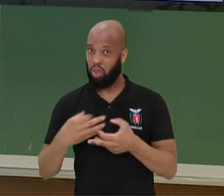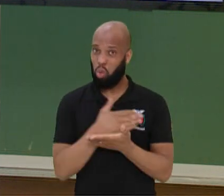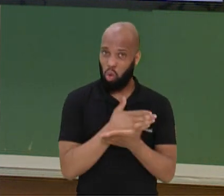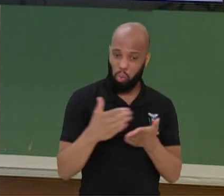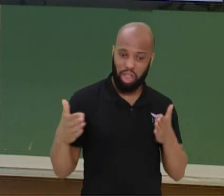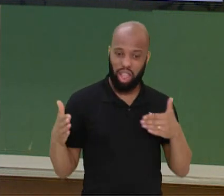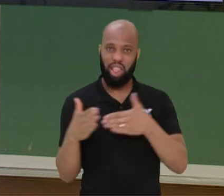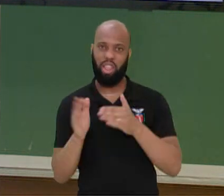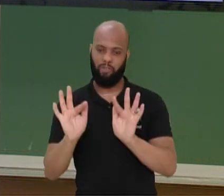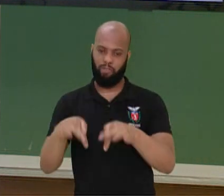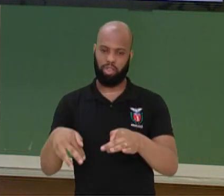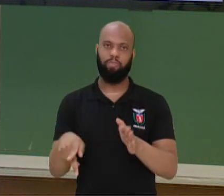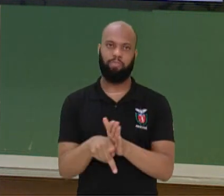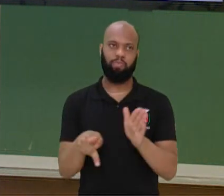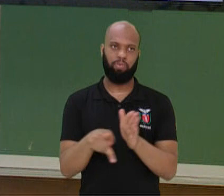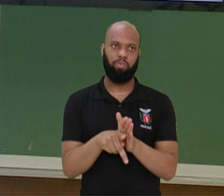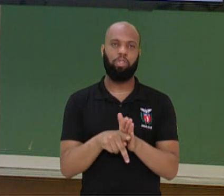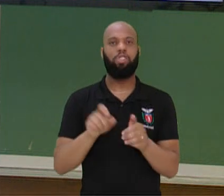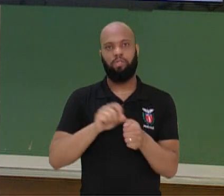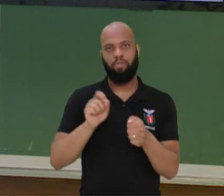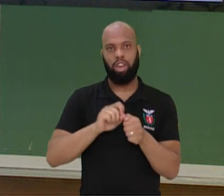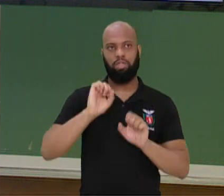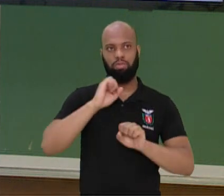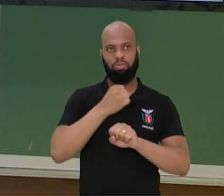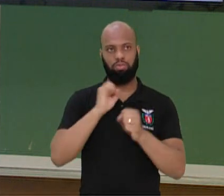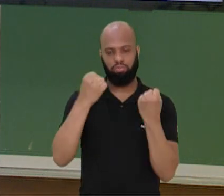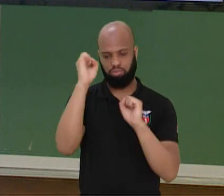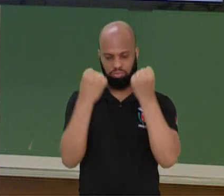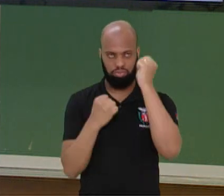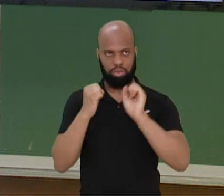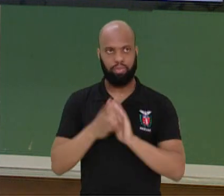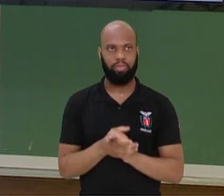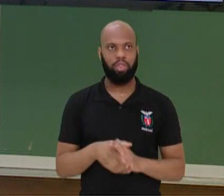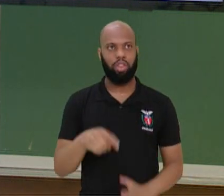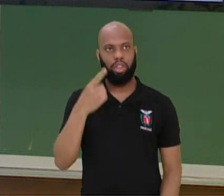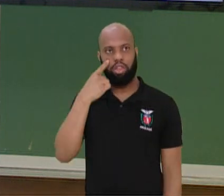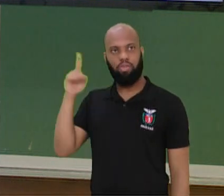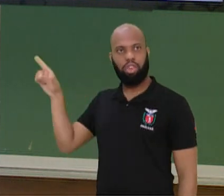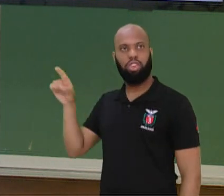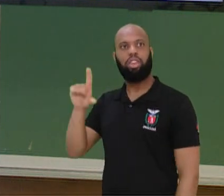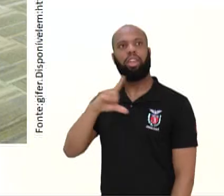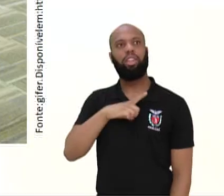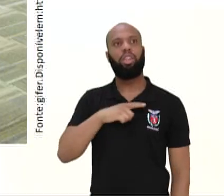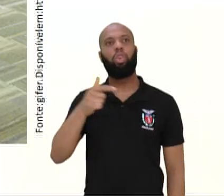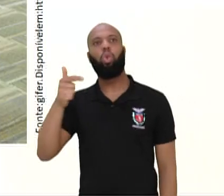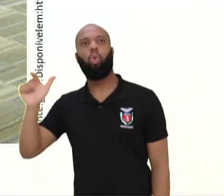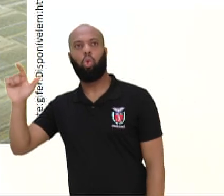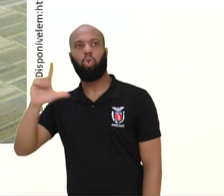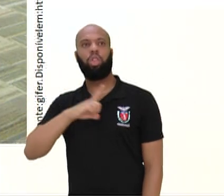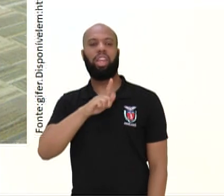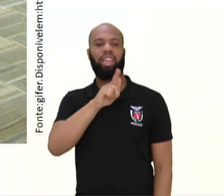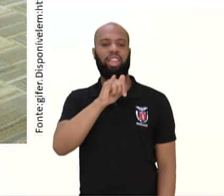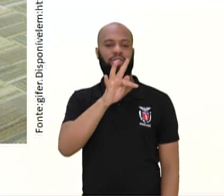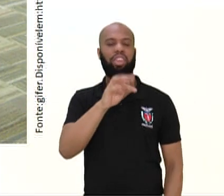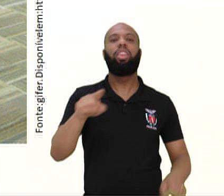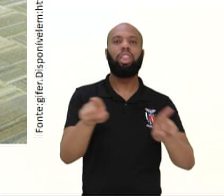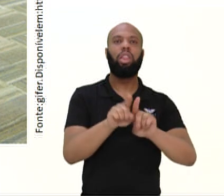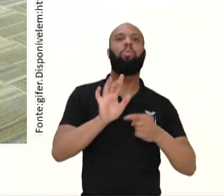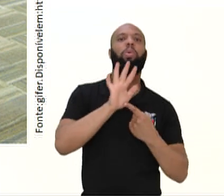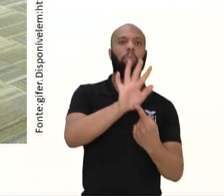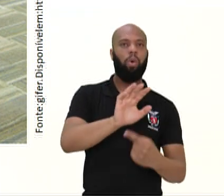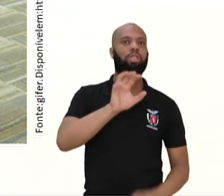ao fim do exercício, do movimento. Temos aqui mais dois GIFs